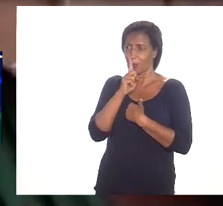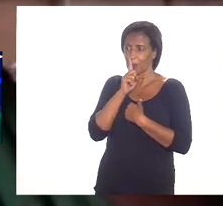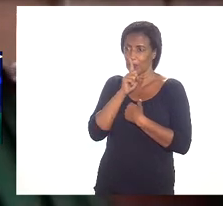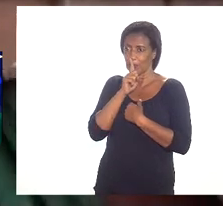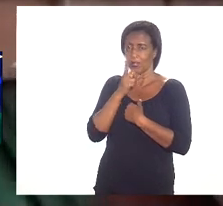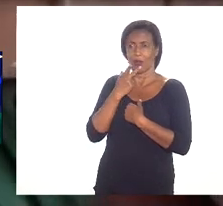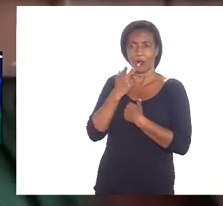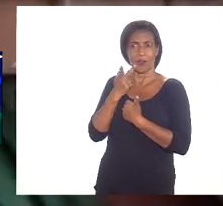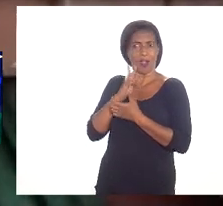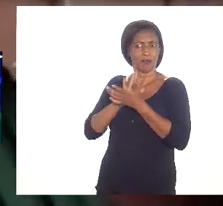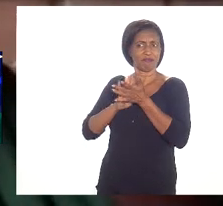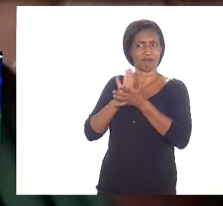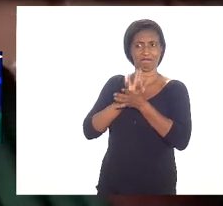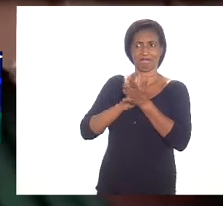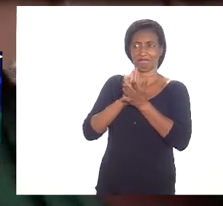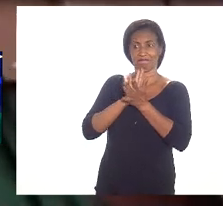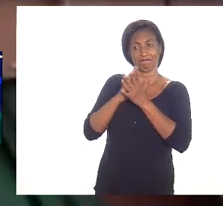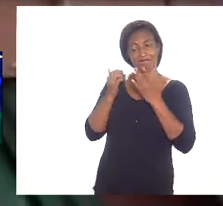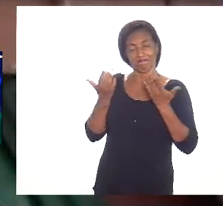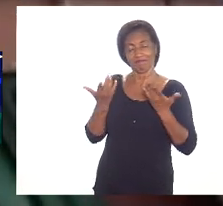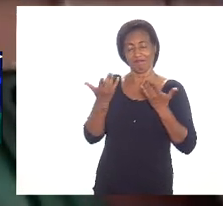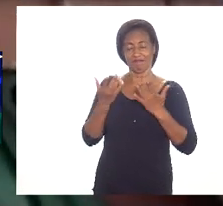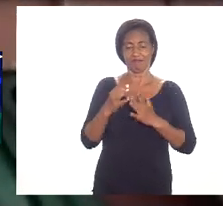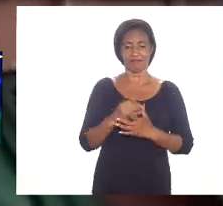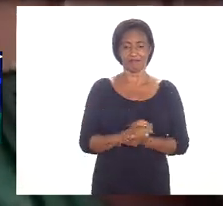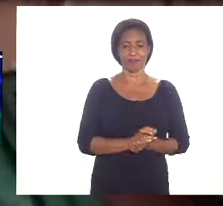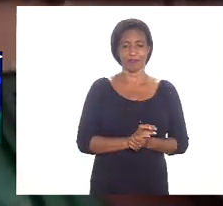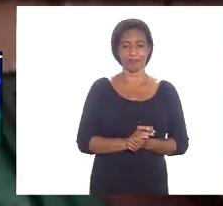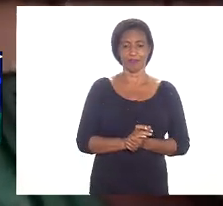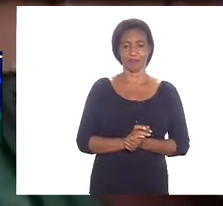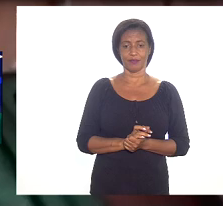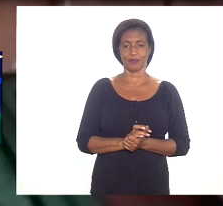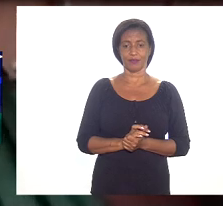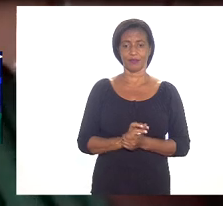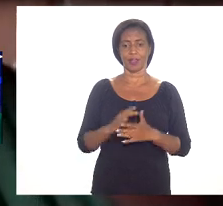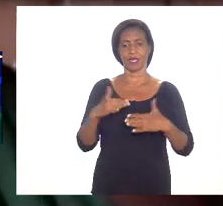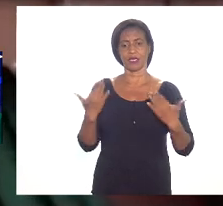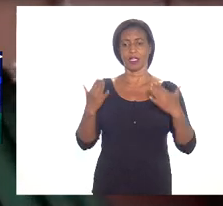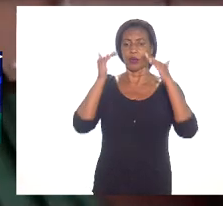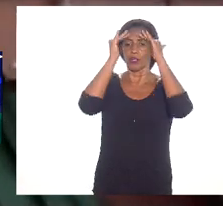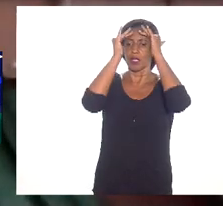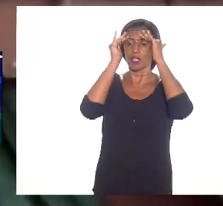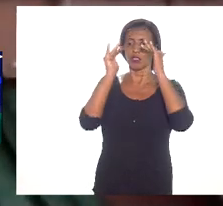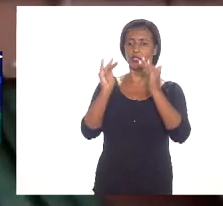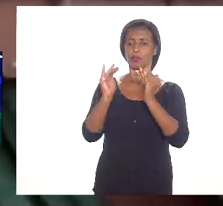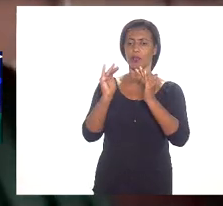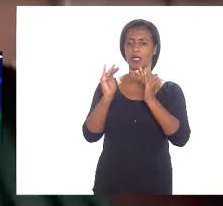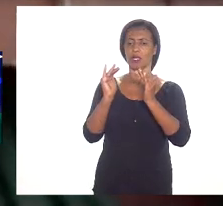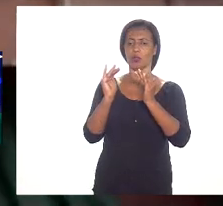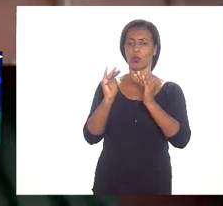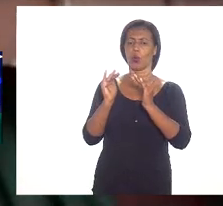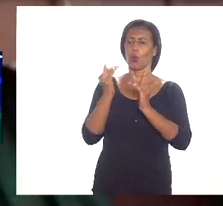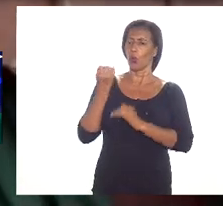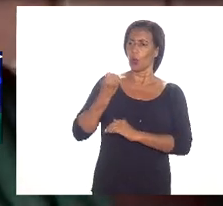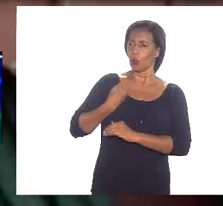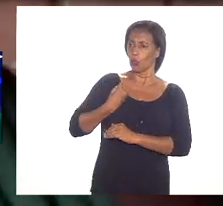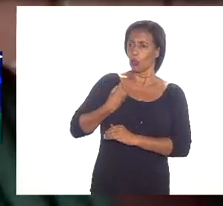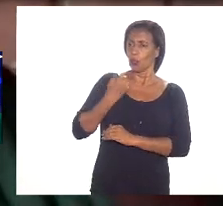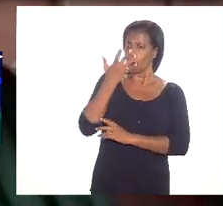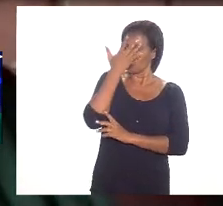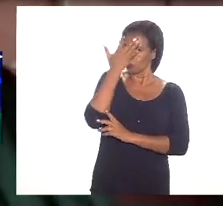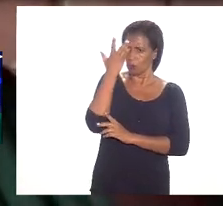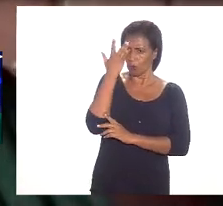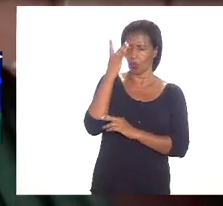falam pelo óbvio né então que respeitem o quantitativo de pessoas